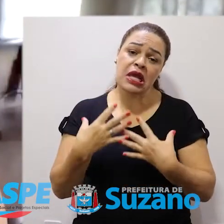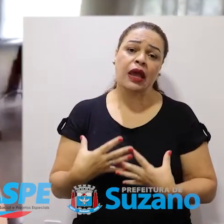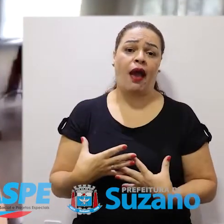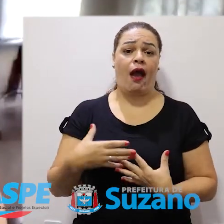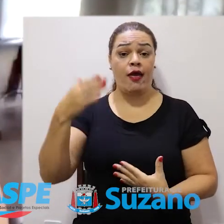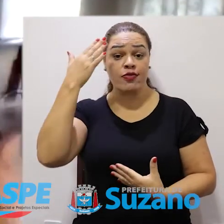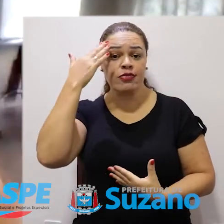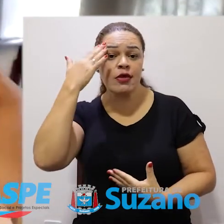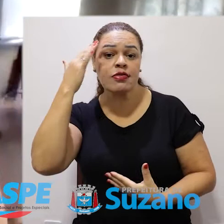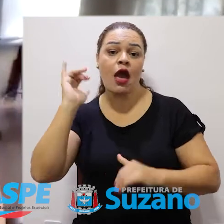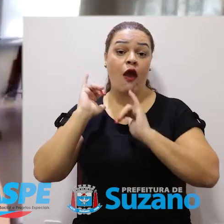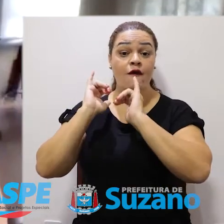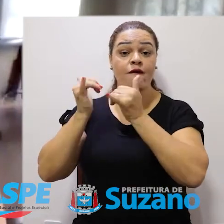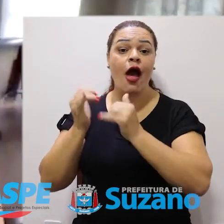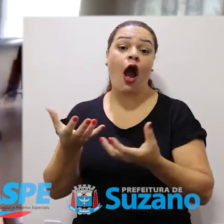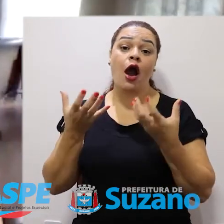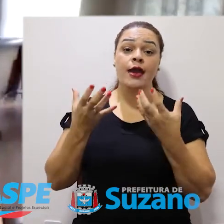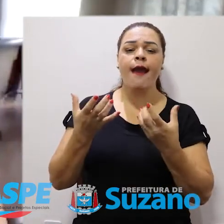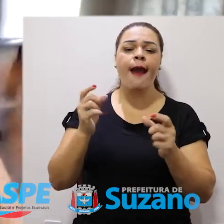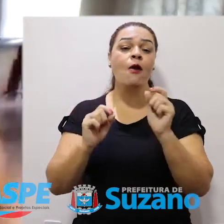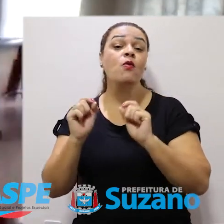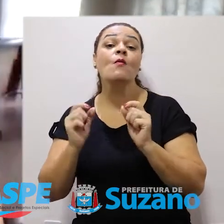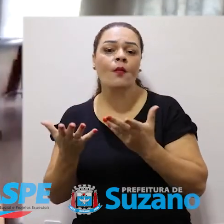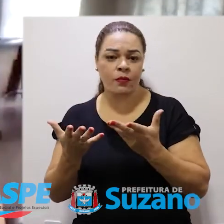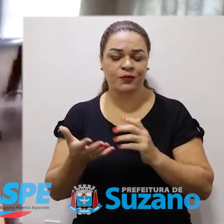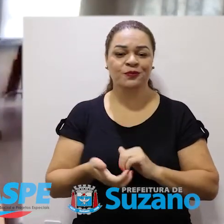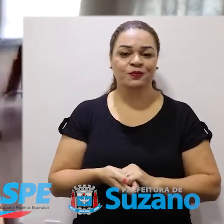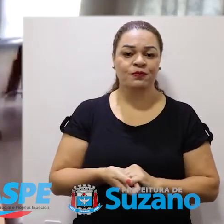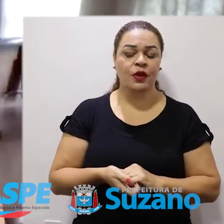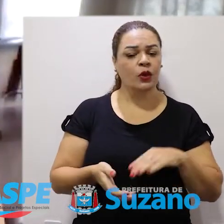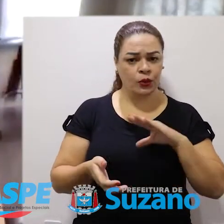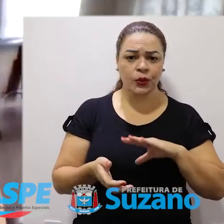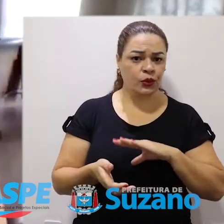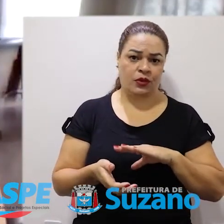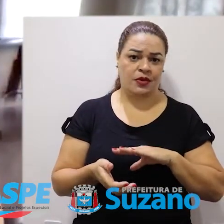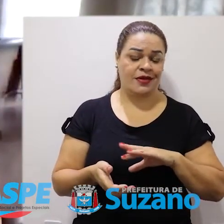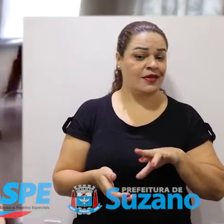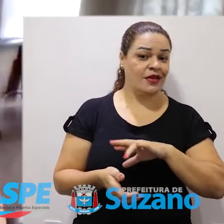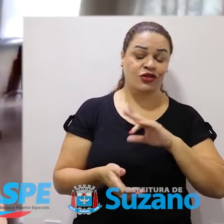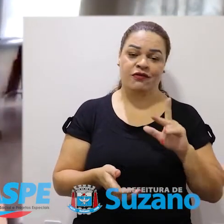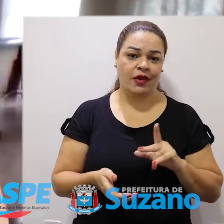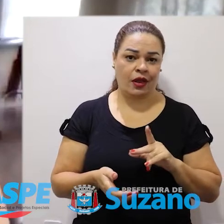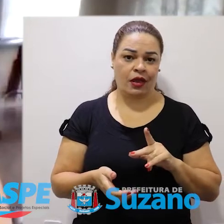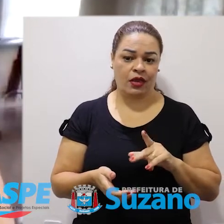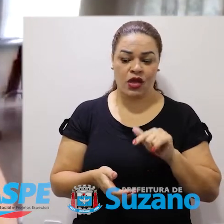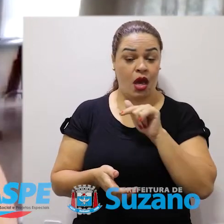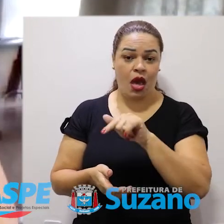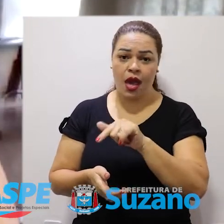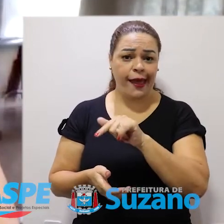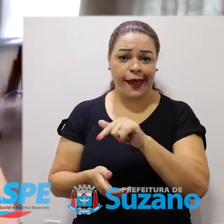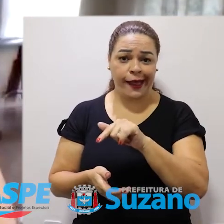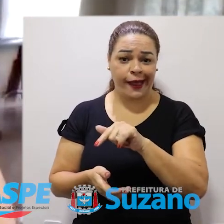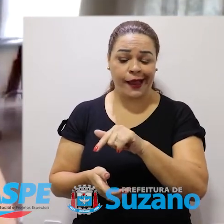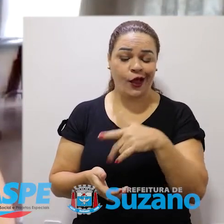quer, porque ele vai ter uma língua para fazer isso. E com o português não funciona assim. O português não é uma língua natural, ele não vai